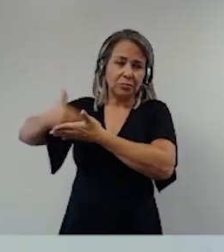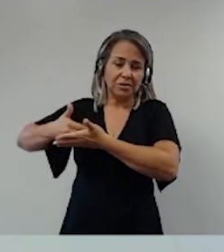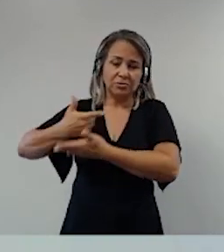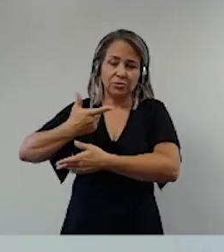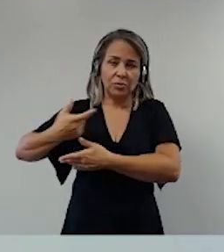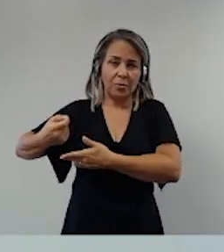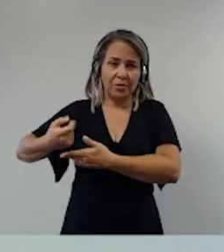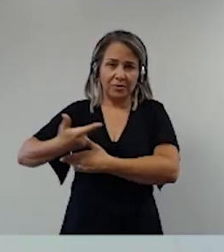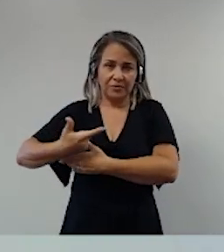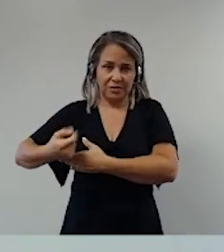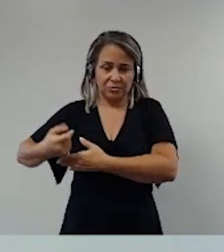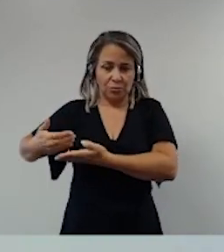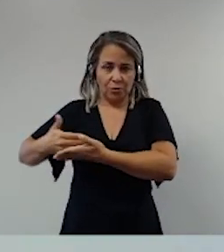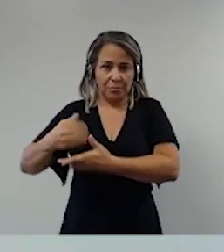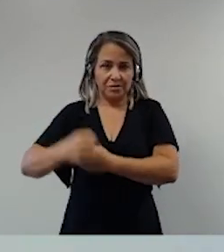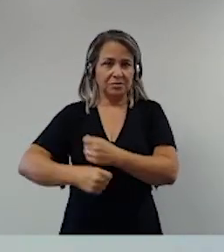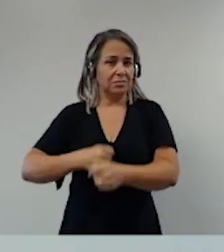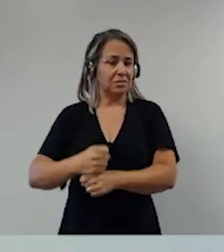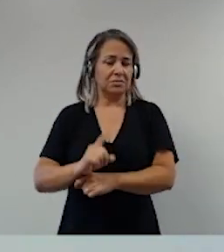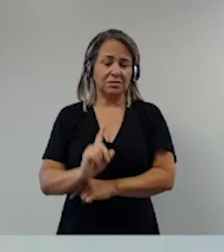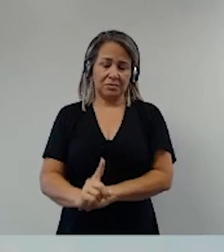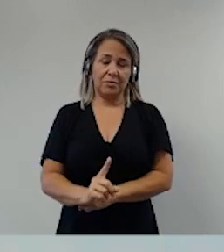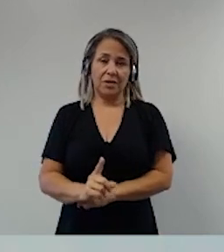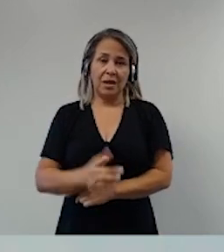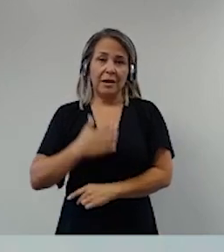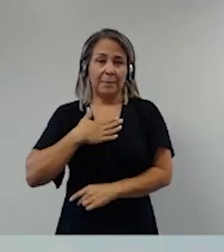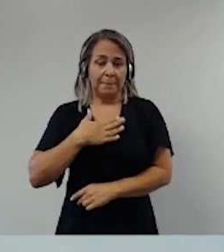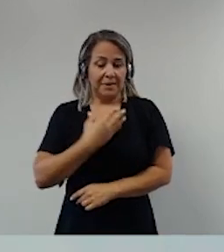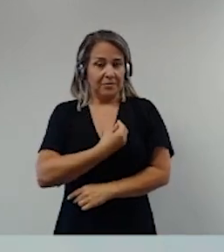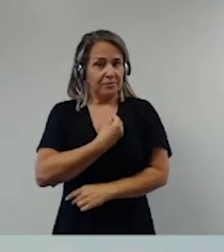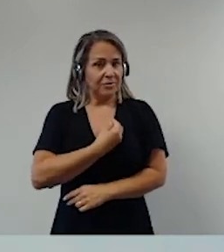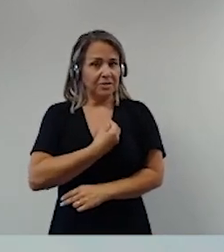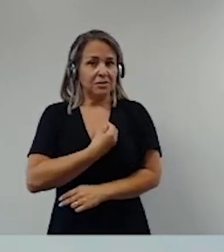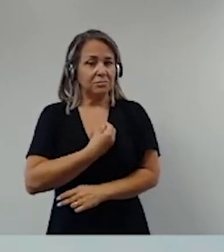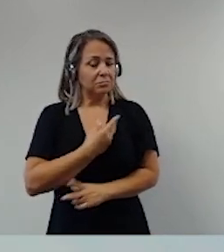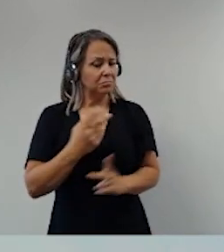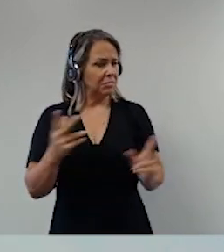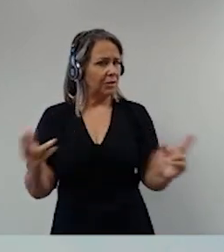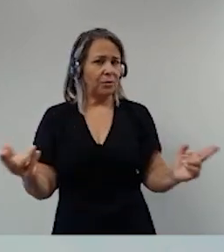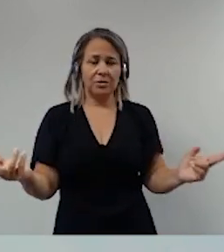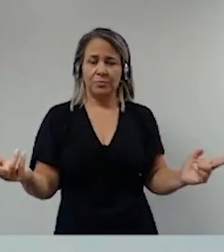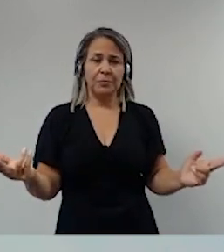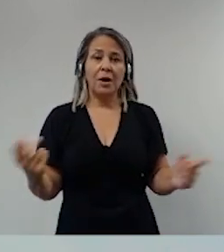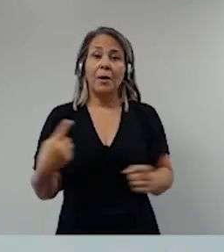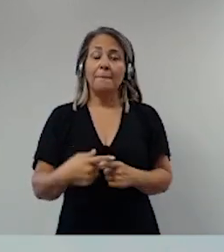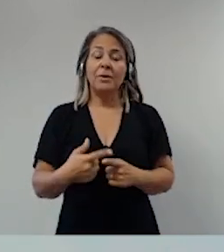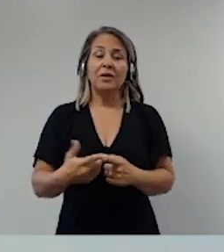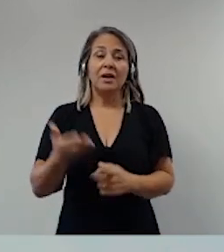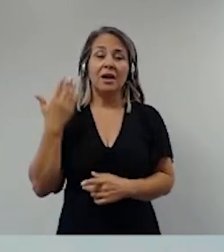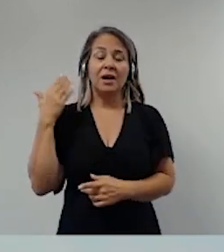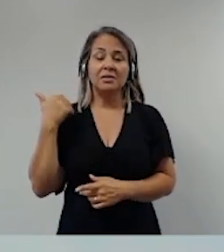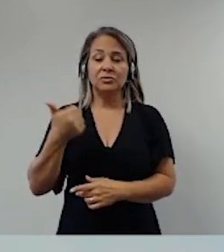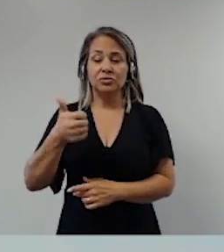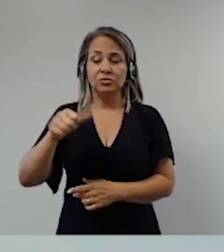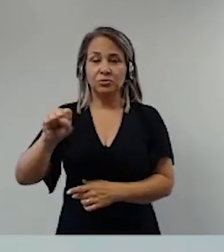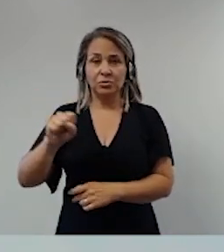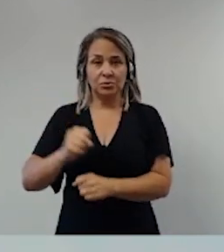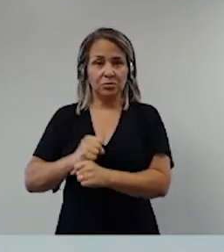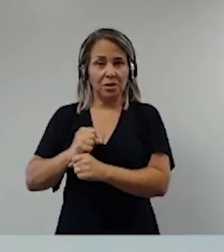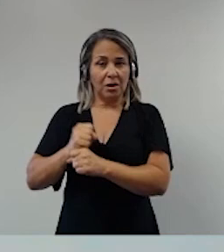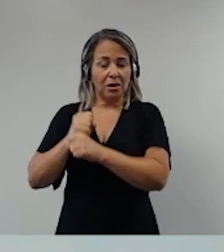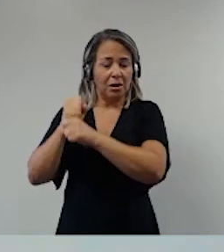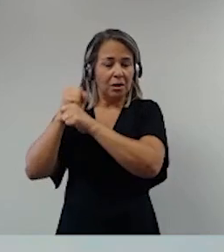2020. Na minha vida não foi diferente, porque há 18 anos, você